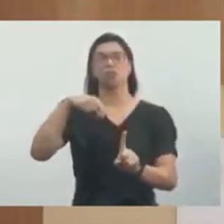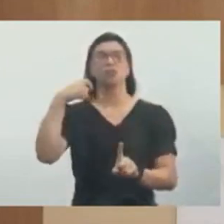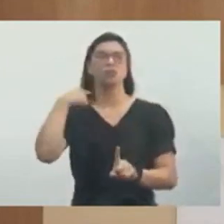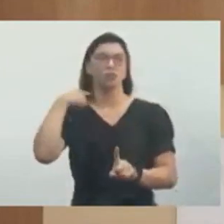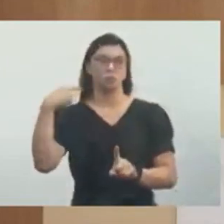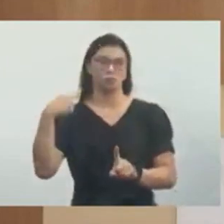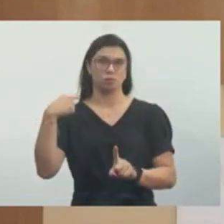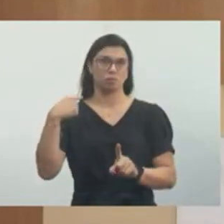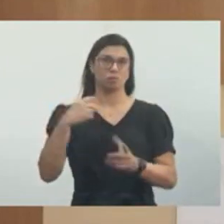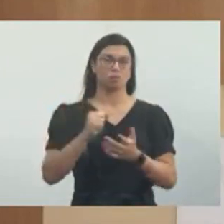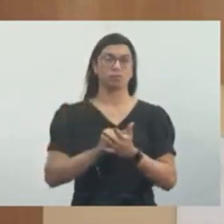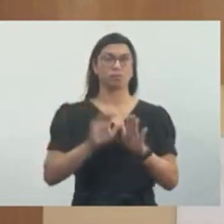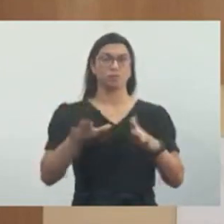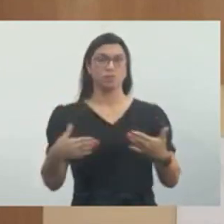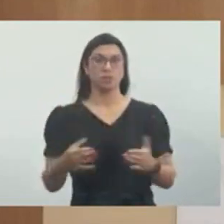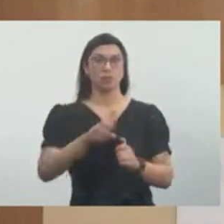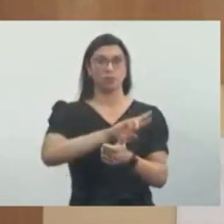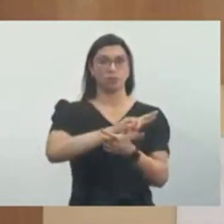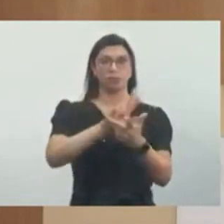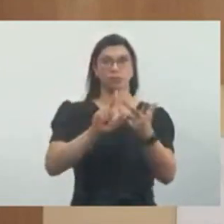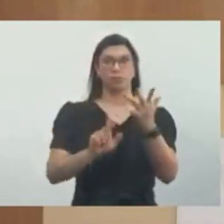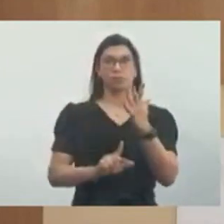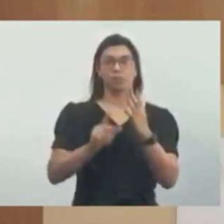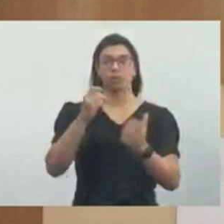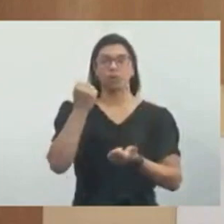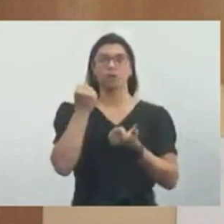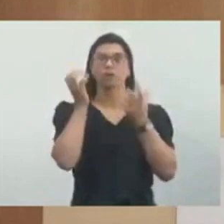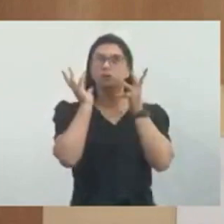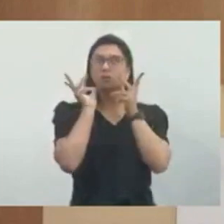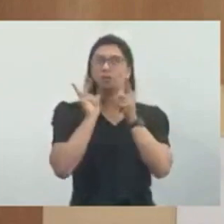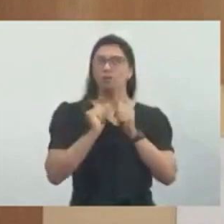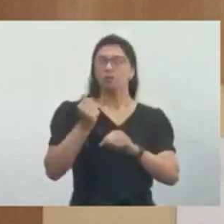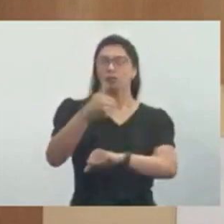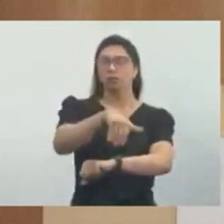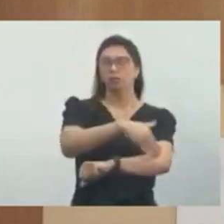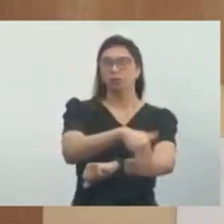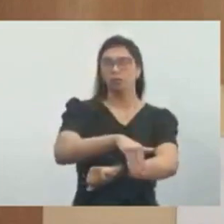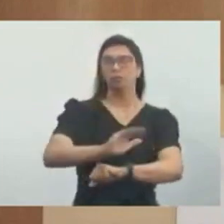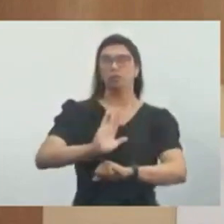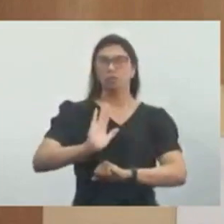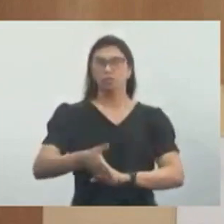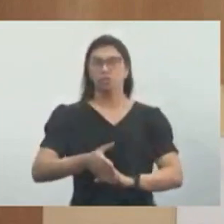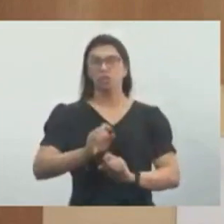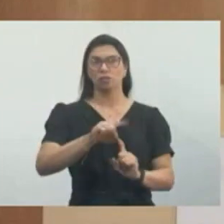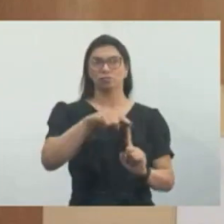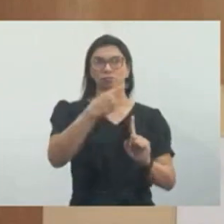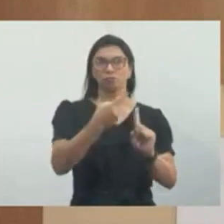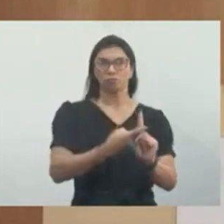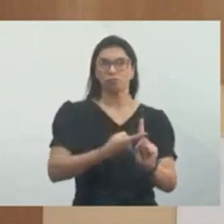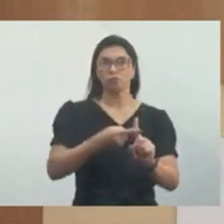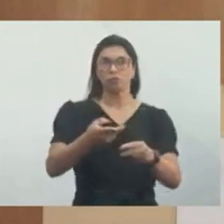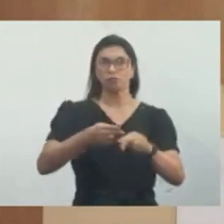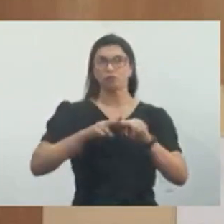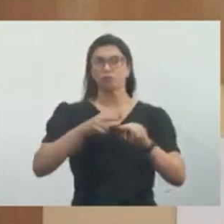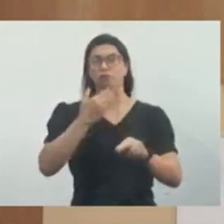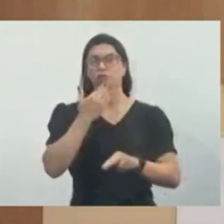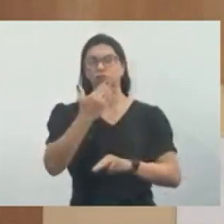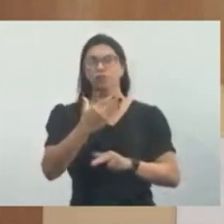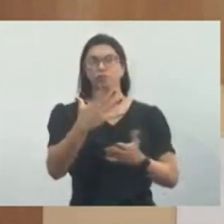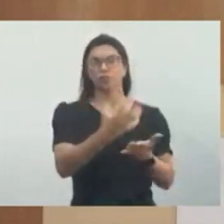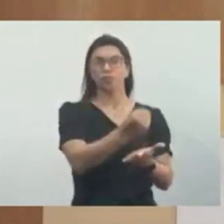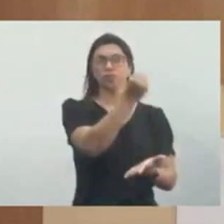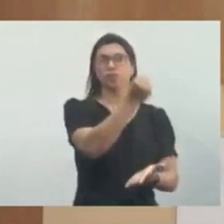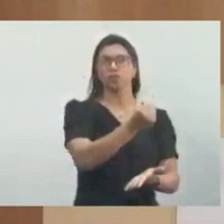Então, vários animais na rua já estão dando cria, tanto que os pedidos para resgate desses